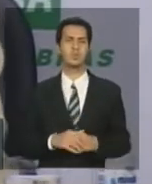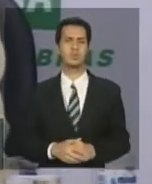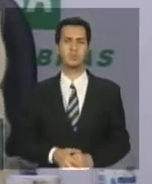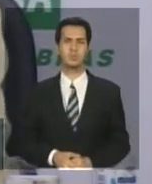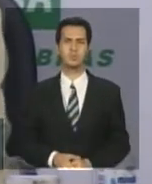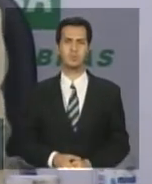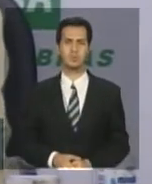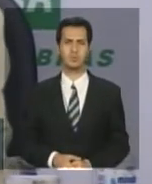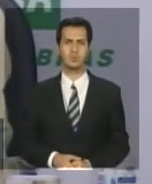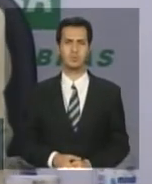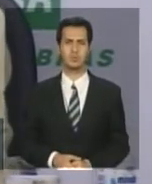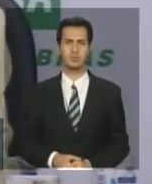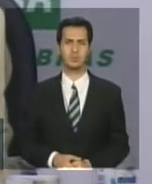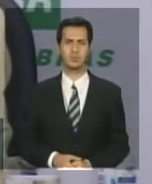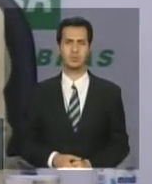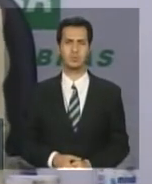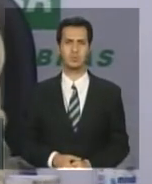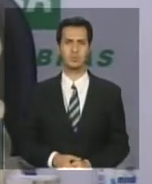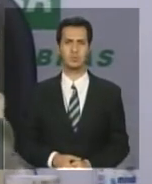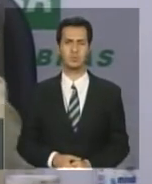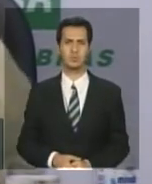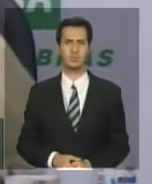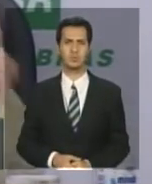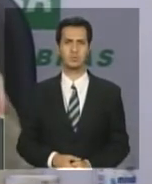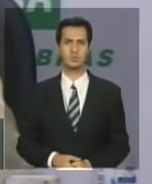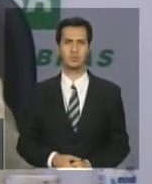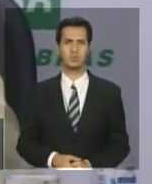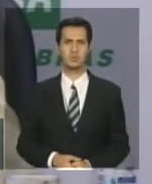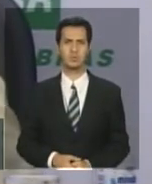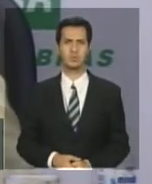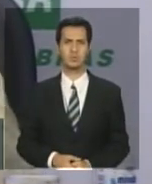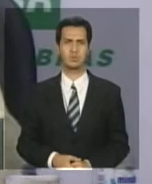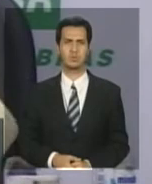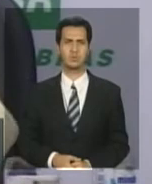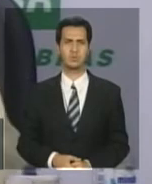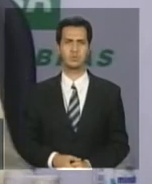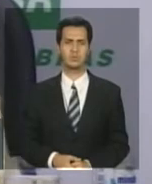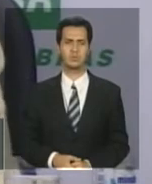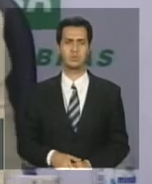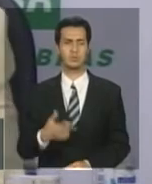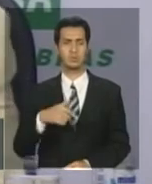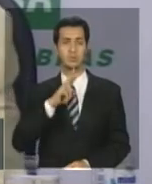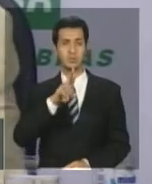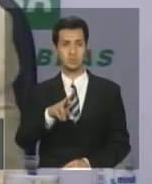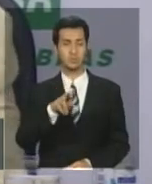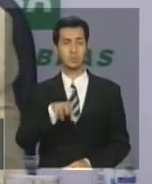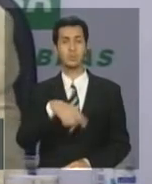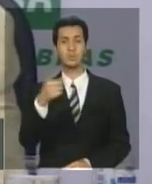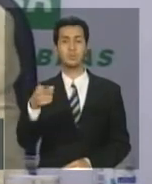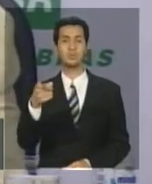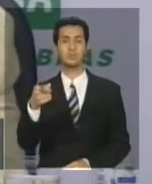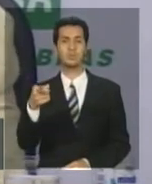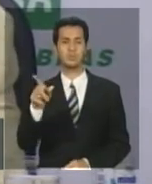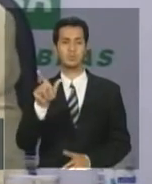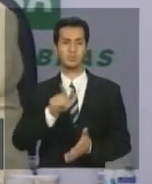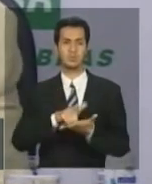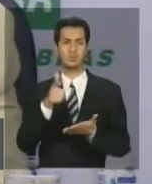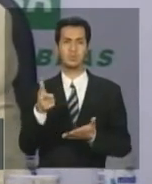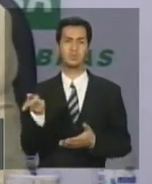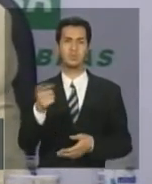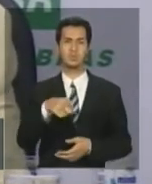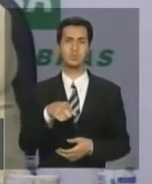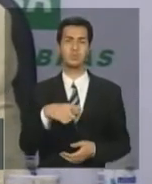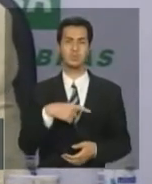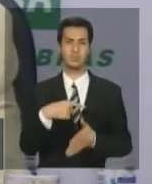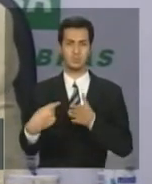das unidades estacionárias de produção. Então, para responder você e o colega que fez uma pergunta, foi a segunda pessoa,